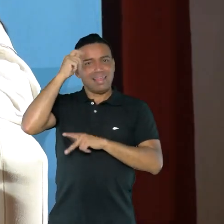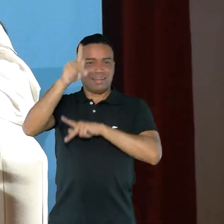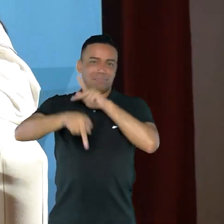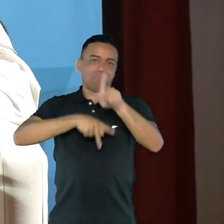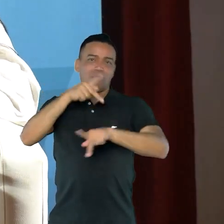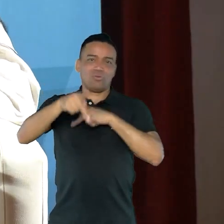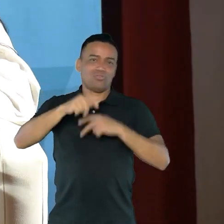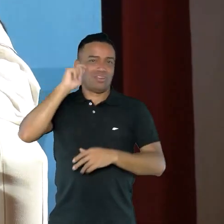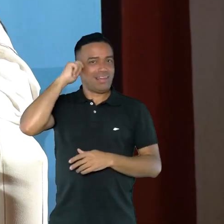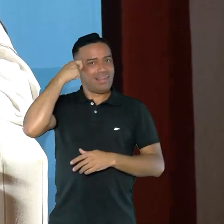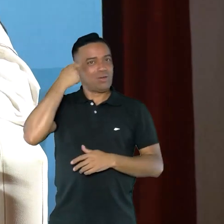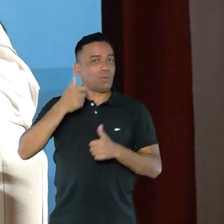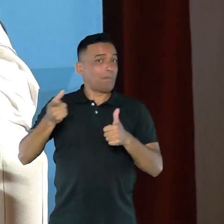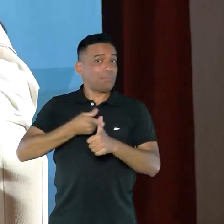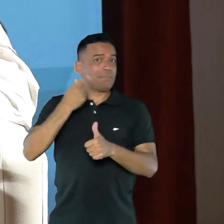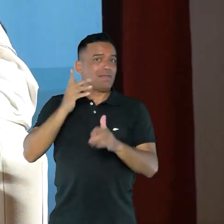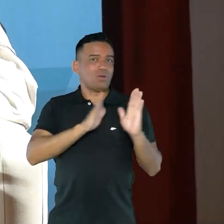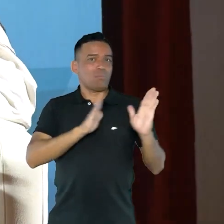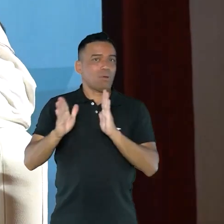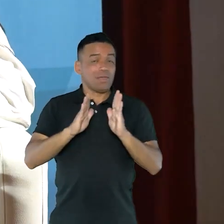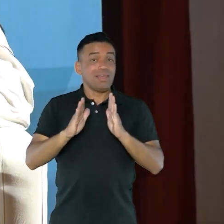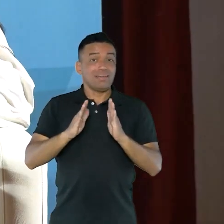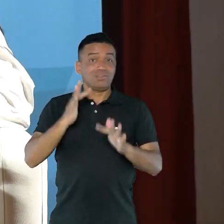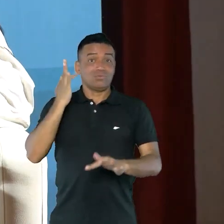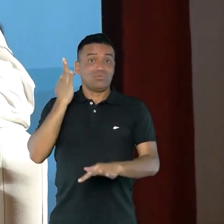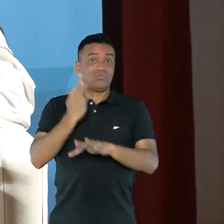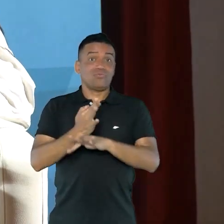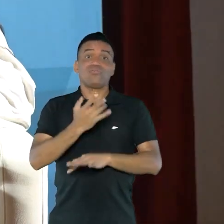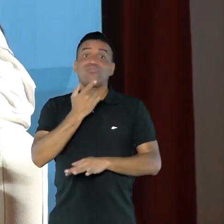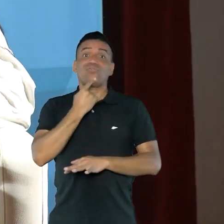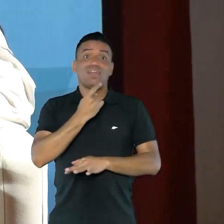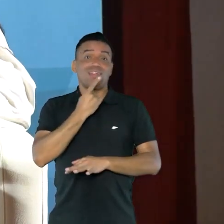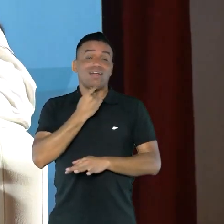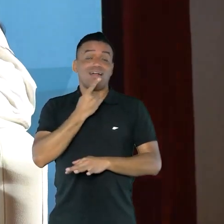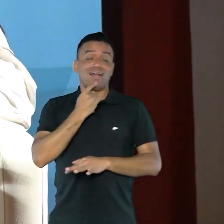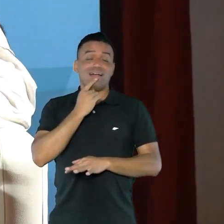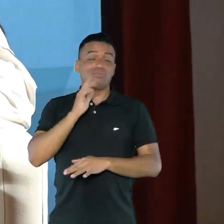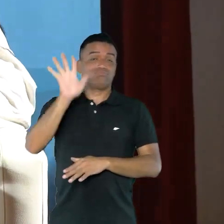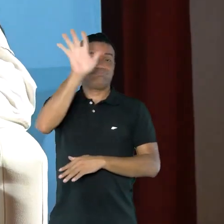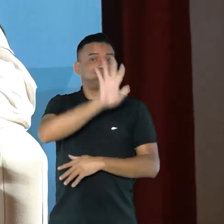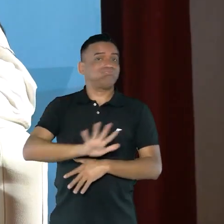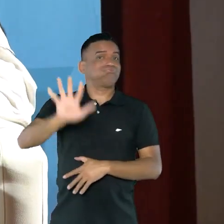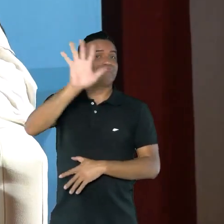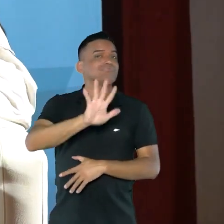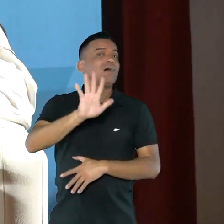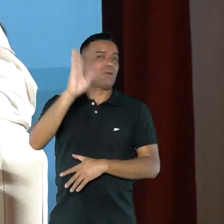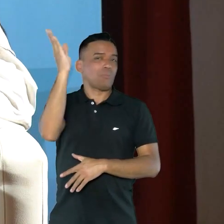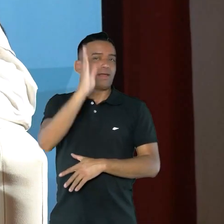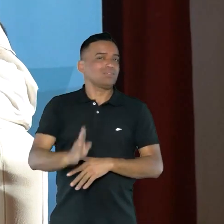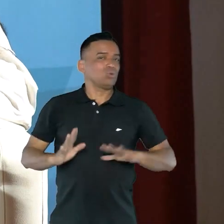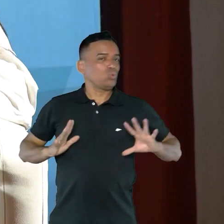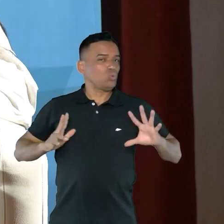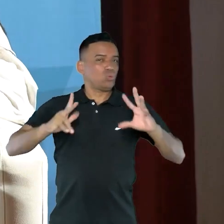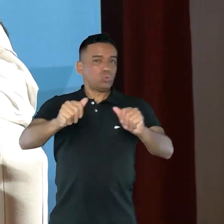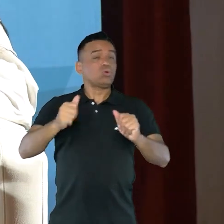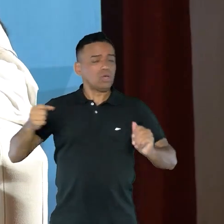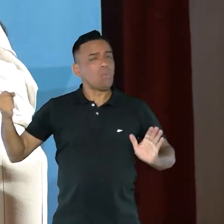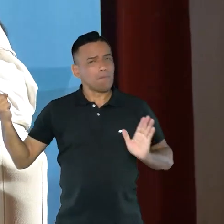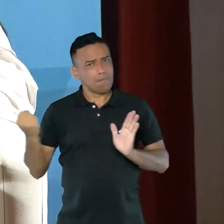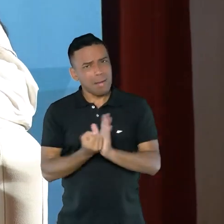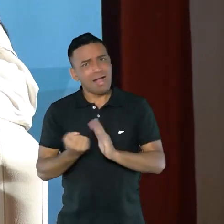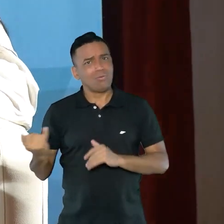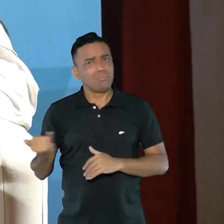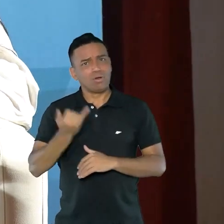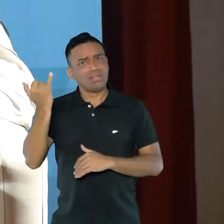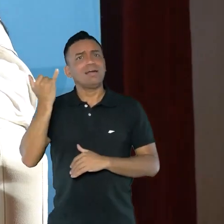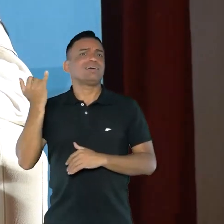primeiro momento em que esse feriado acontece de modo nacional, né? Então é um marco muito